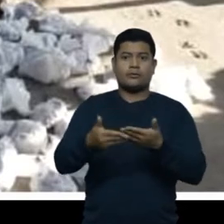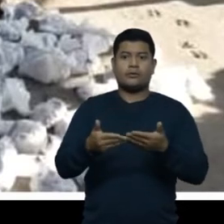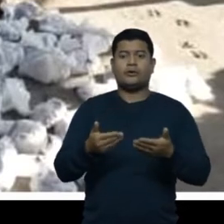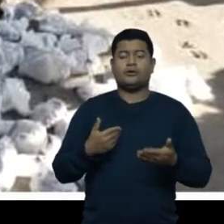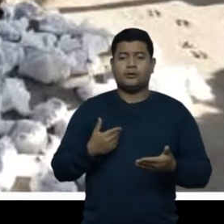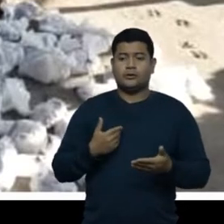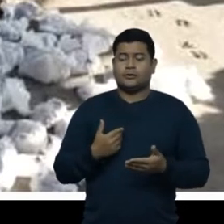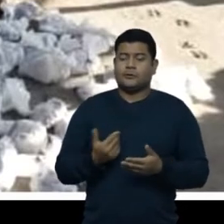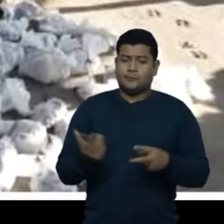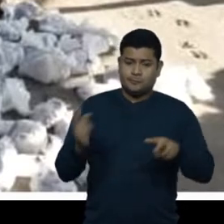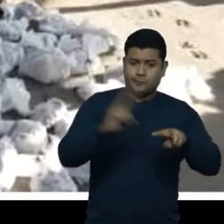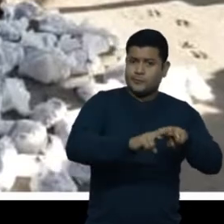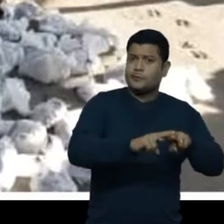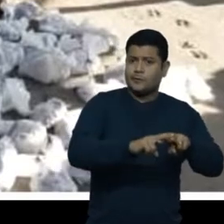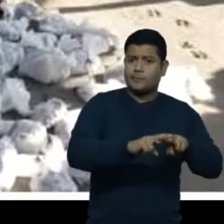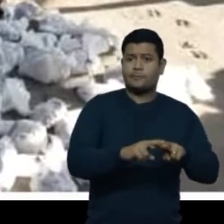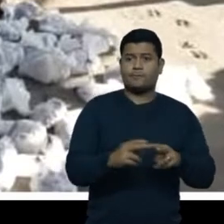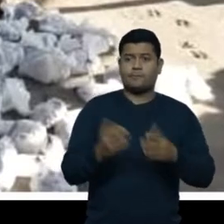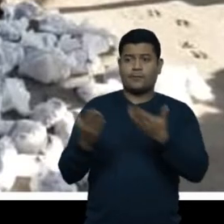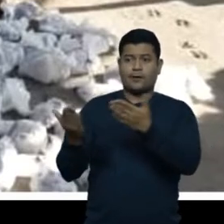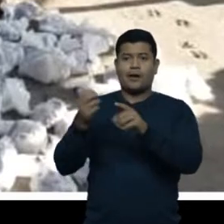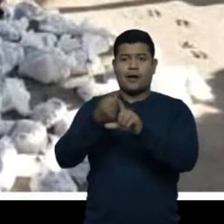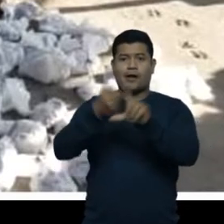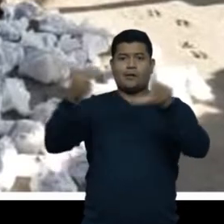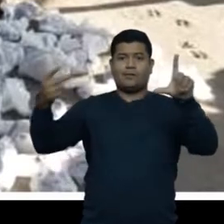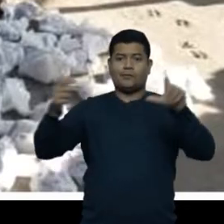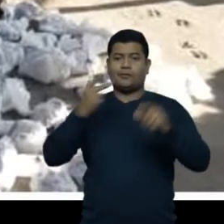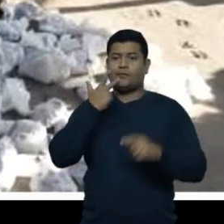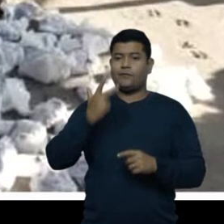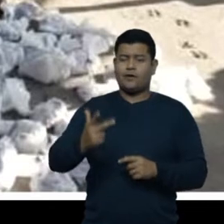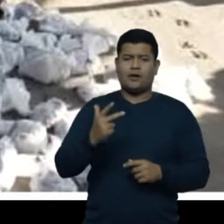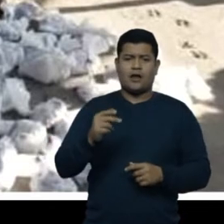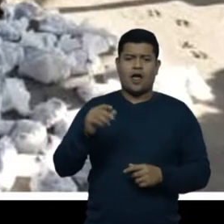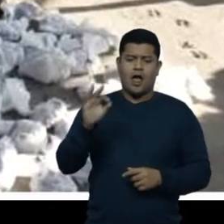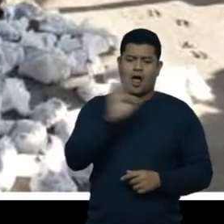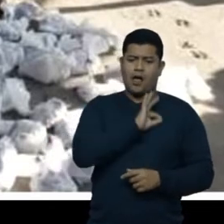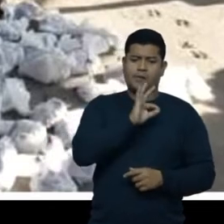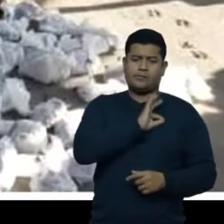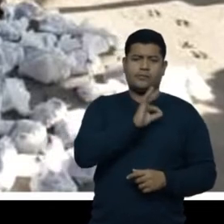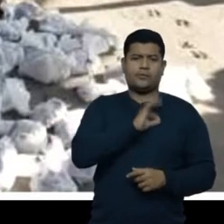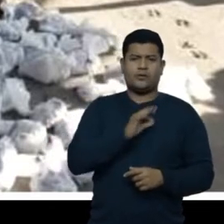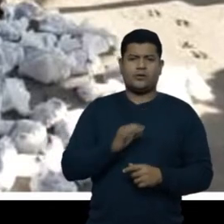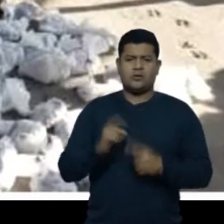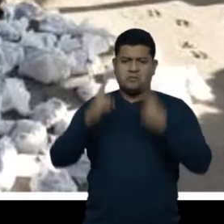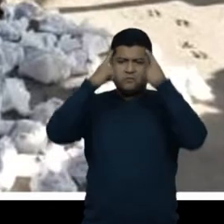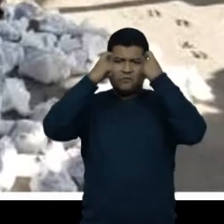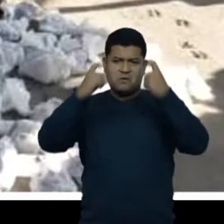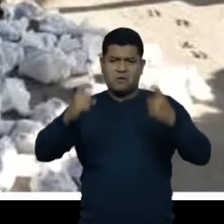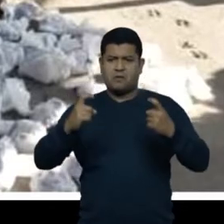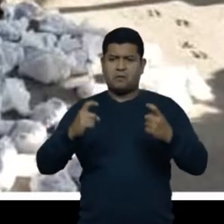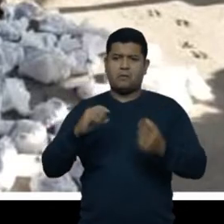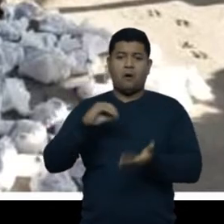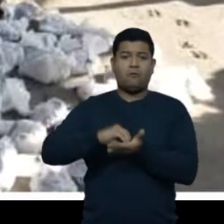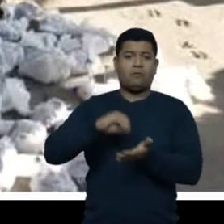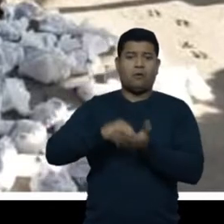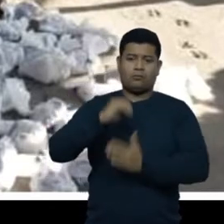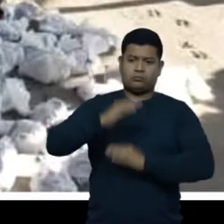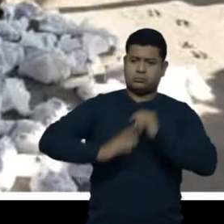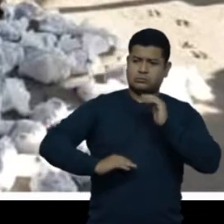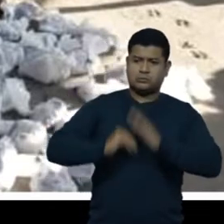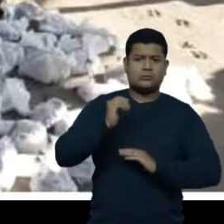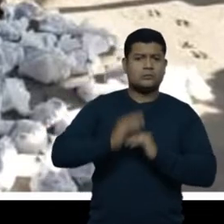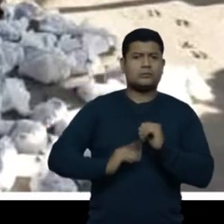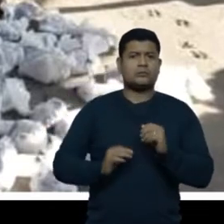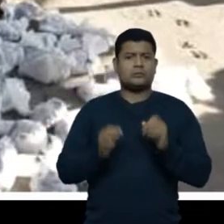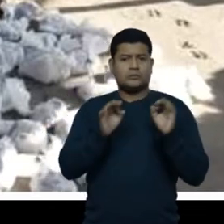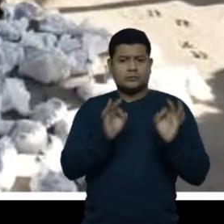operação policial foi violenta, foi despreparada. Qual é a